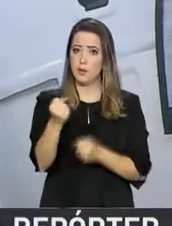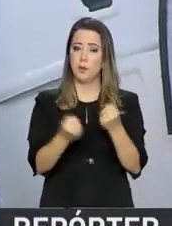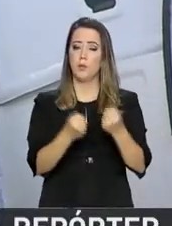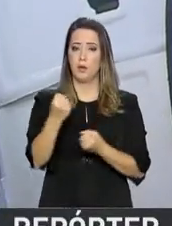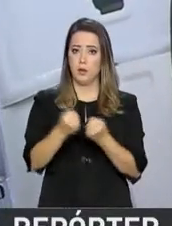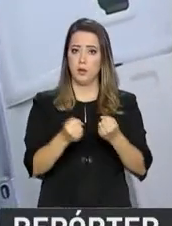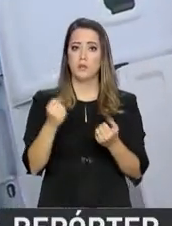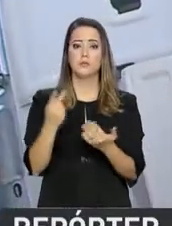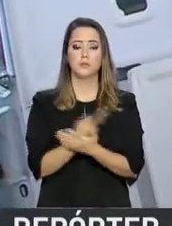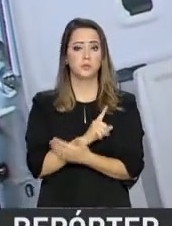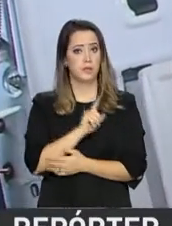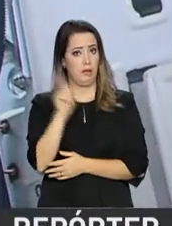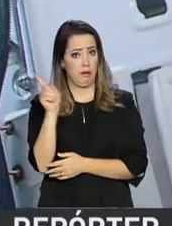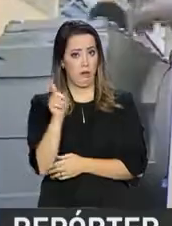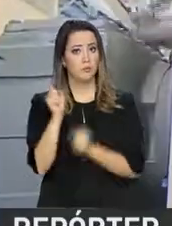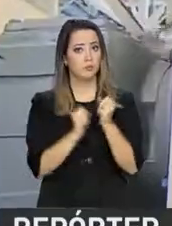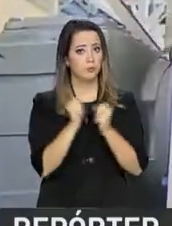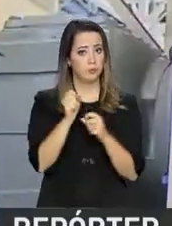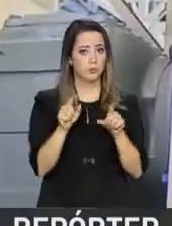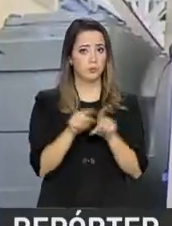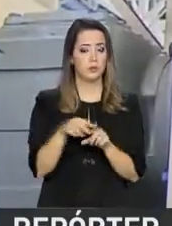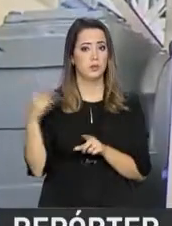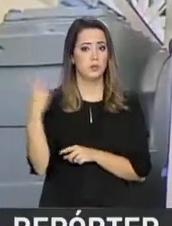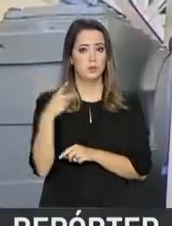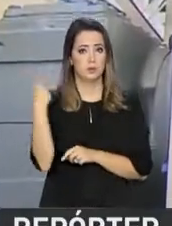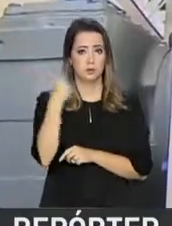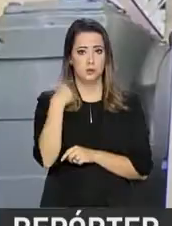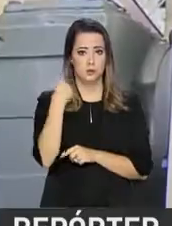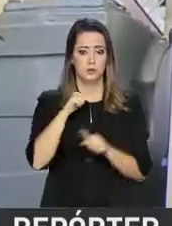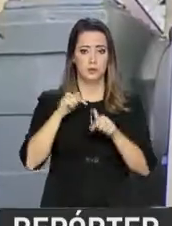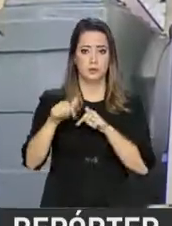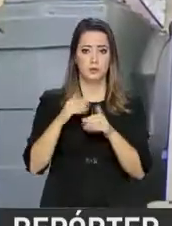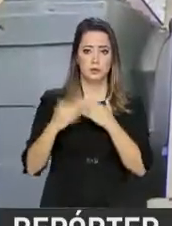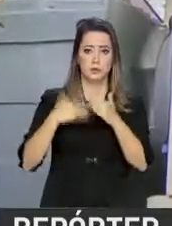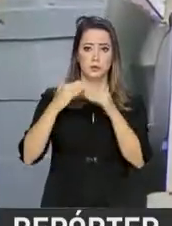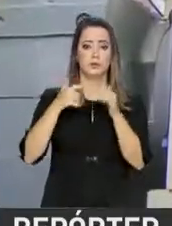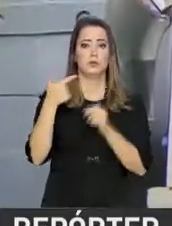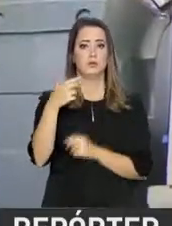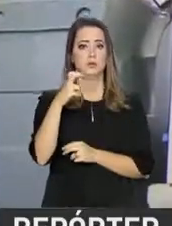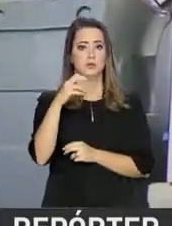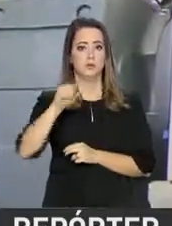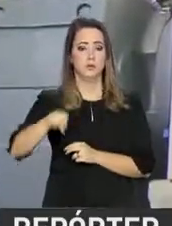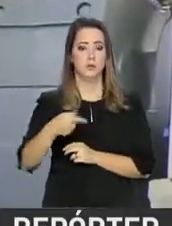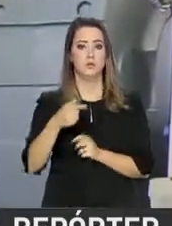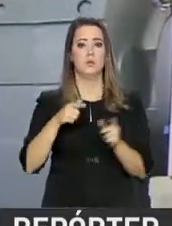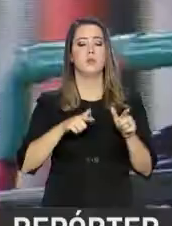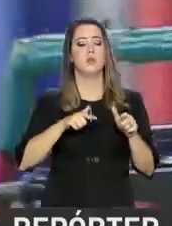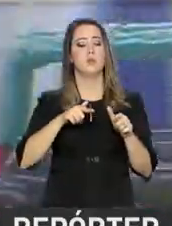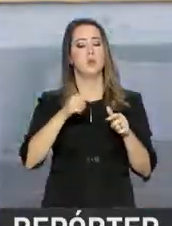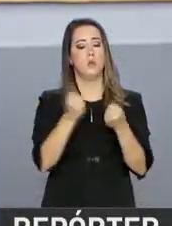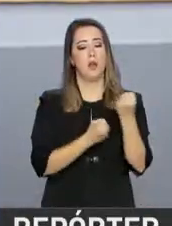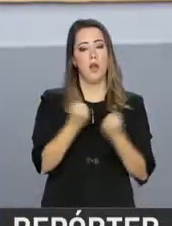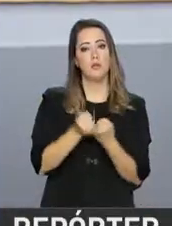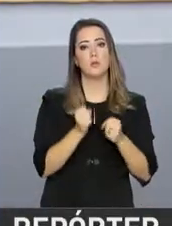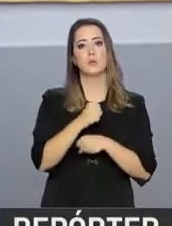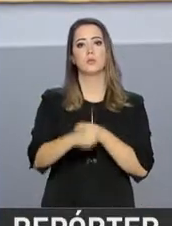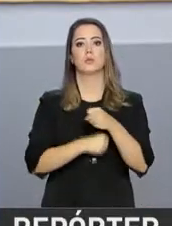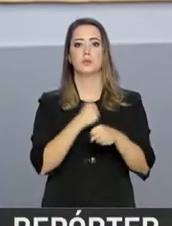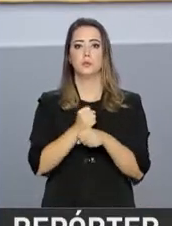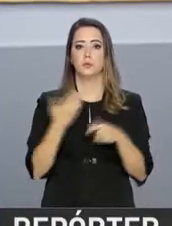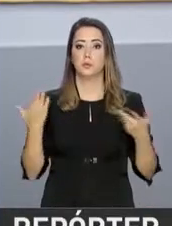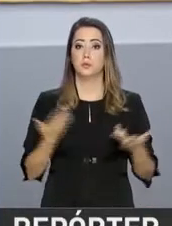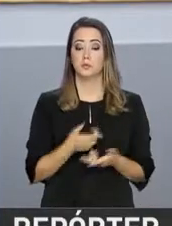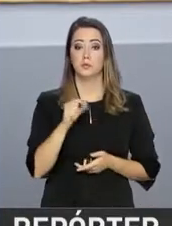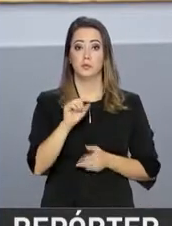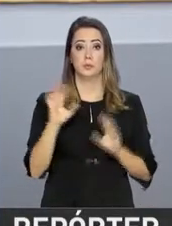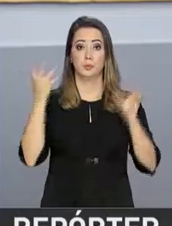produzidos lá. Com o terceiro turno em operação, a capacidade vai aumentar para 250 mil veículos ao ano. Durante a